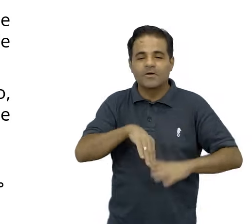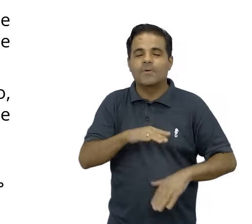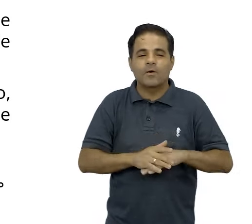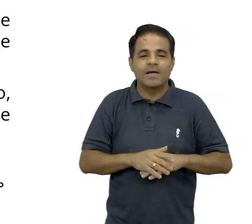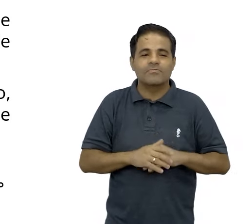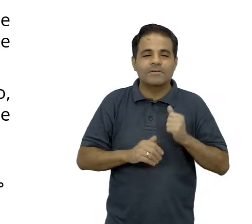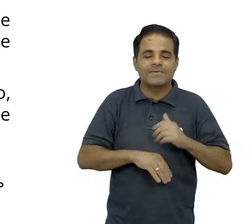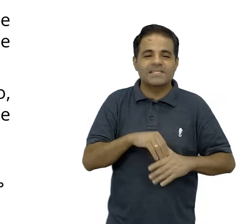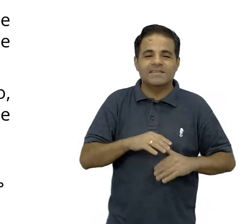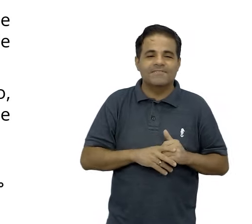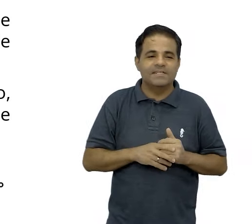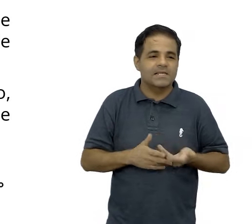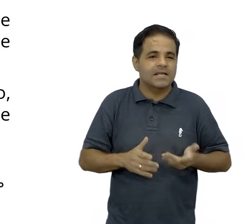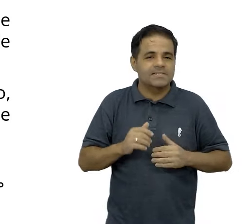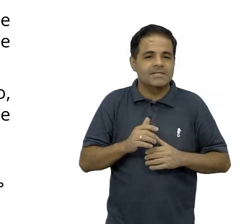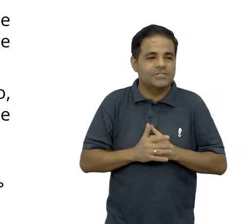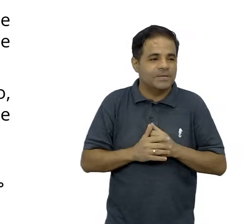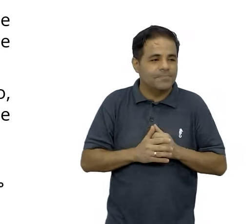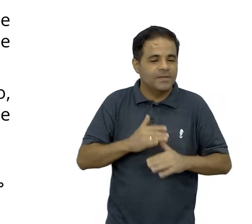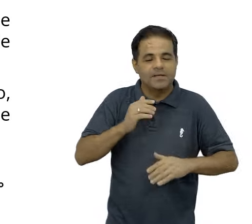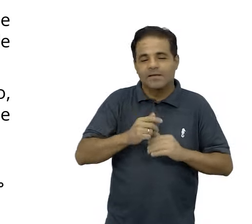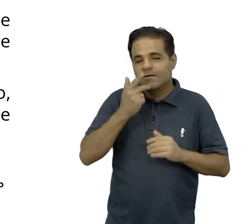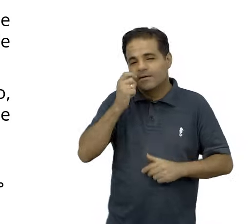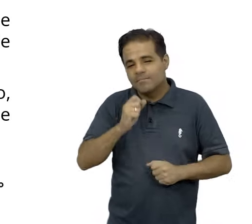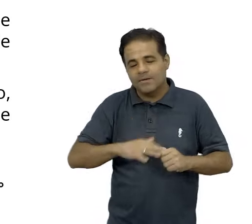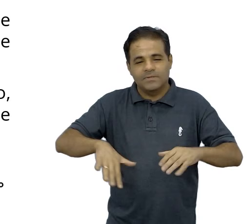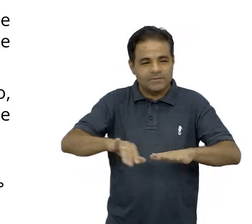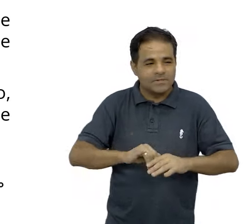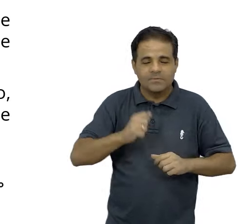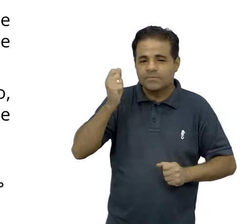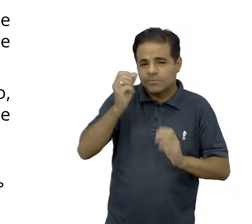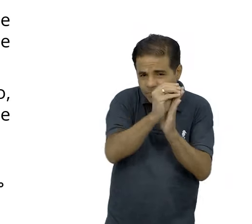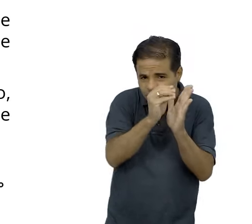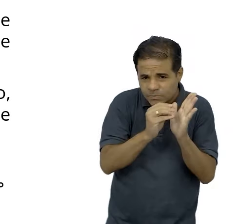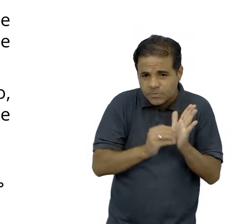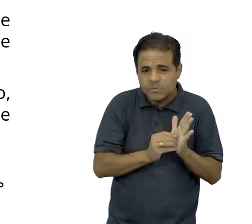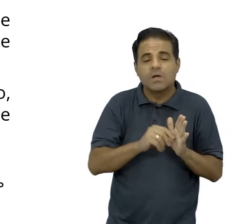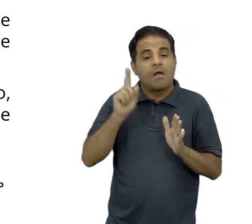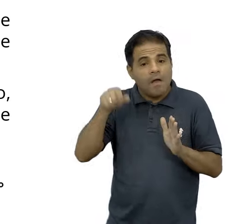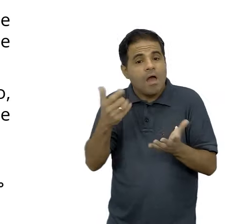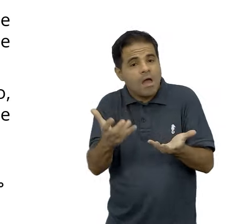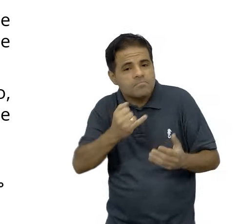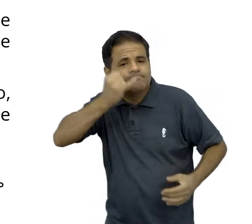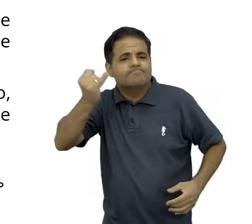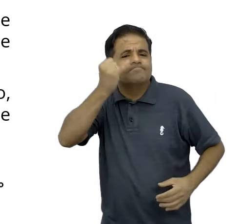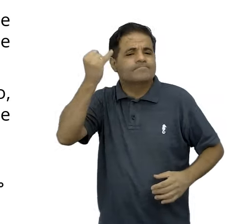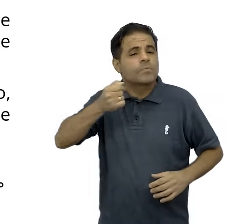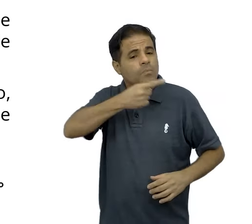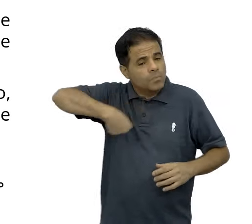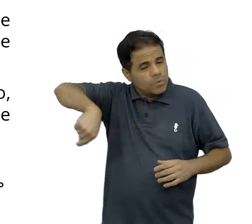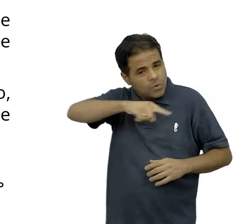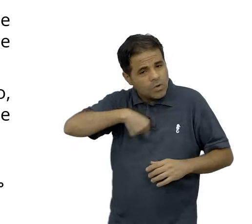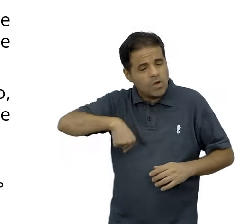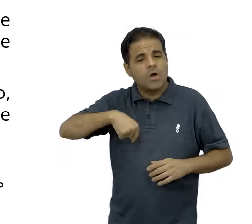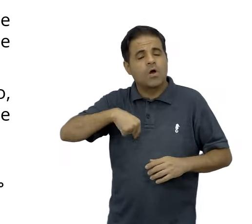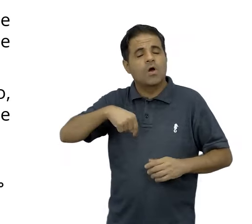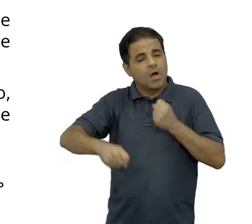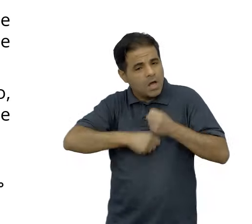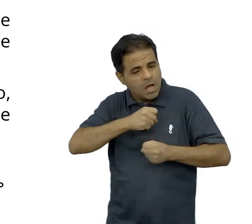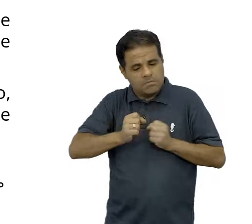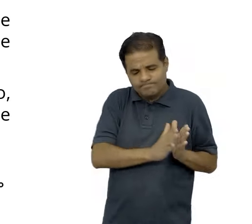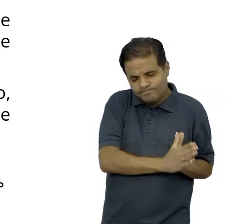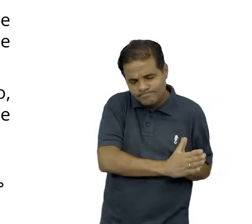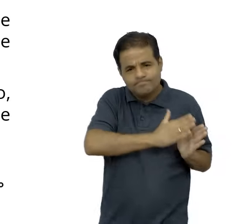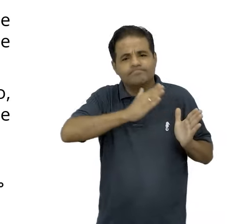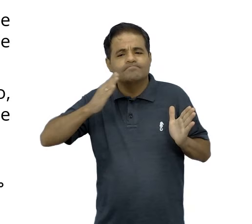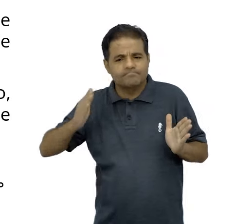ações avaliativas, tá? E a partir dessas discussões aí, daquilo que é essencial para o nosso ano letivo